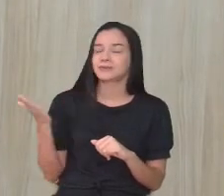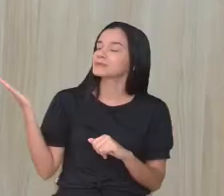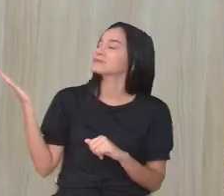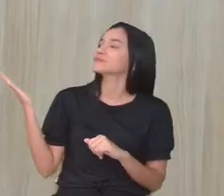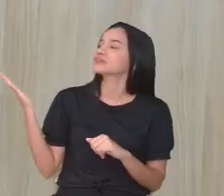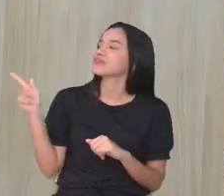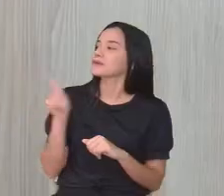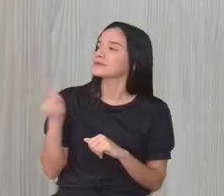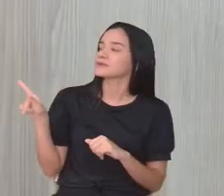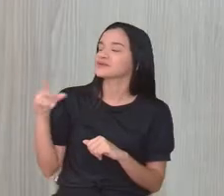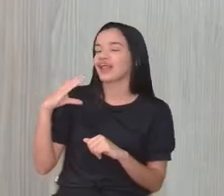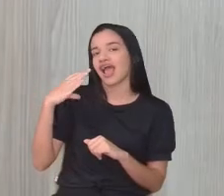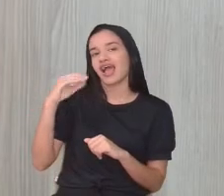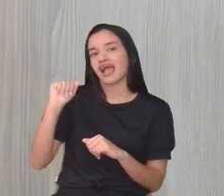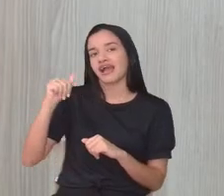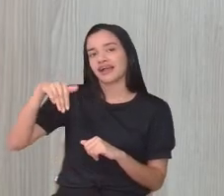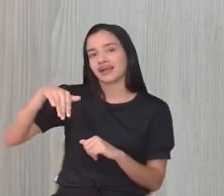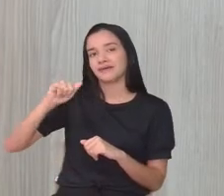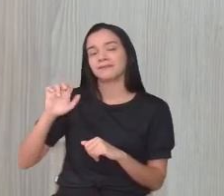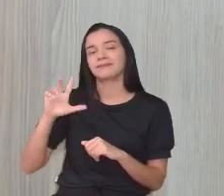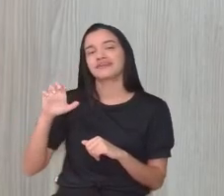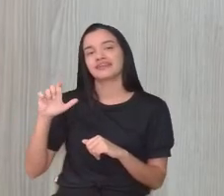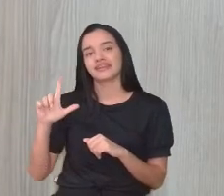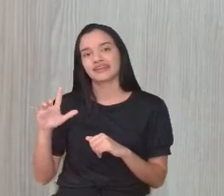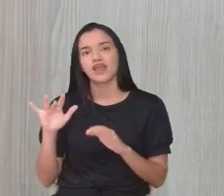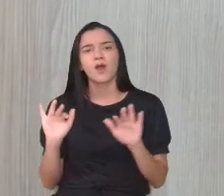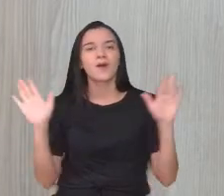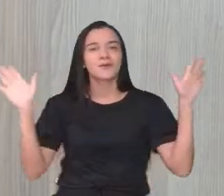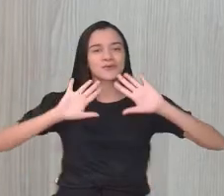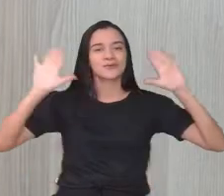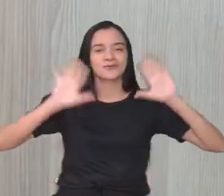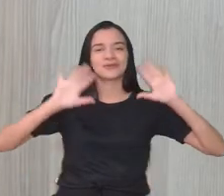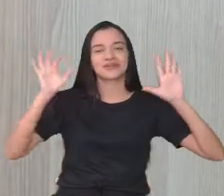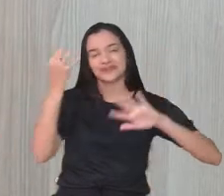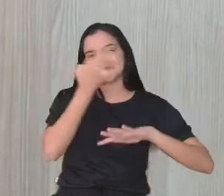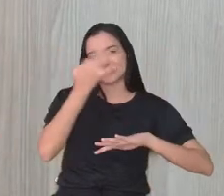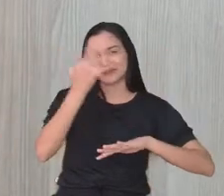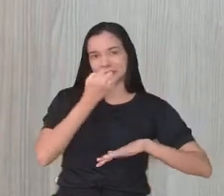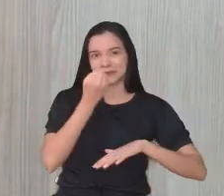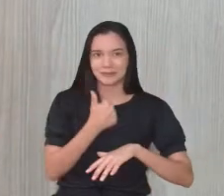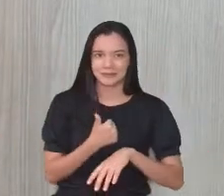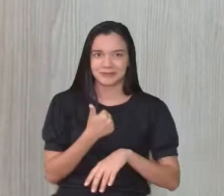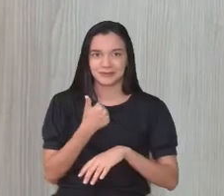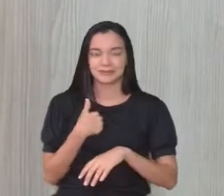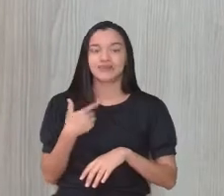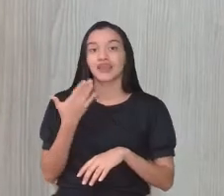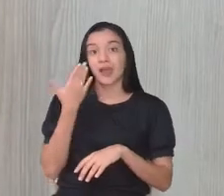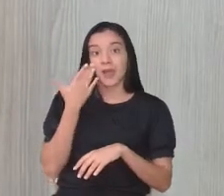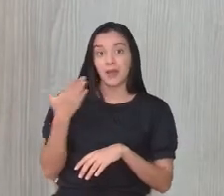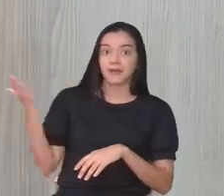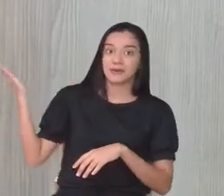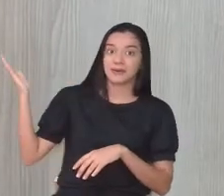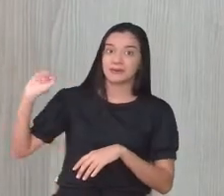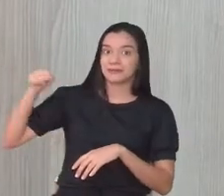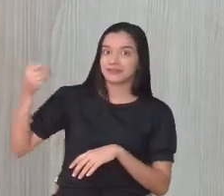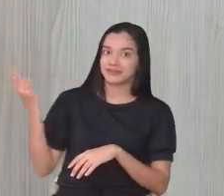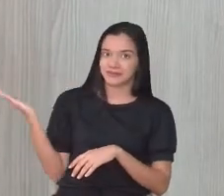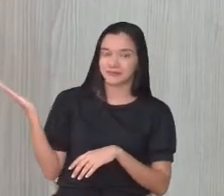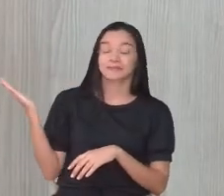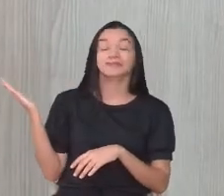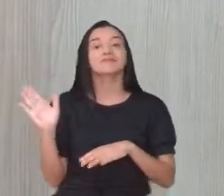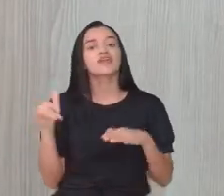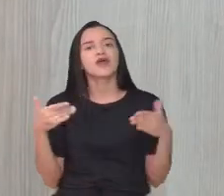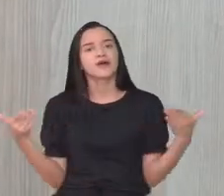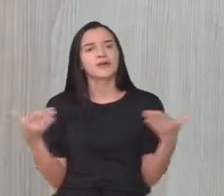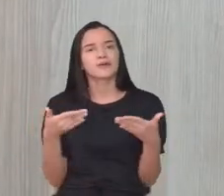ela? Olá, lindezas, tudo bem? Como vocês sabem, eu sou Camille e este aqui é o meu sinal. E